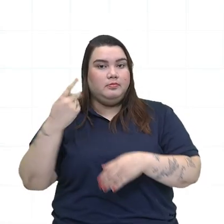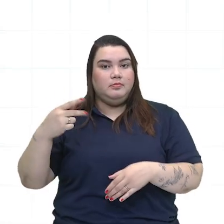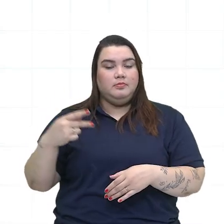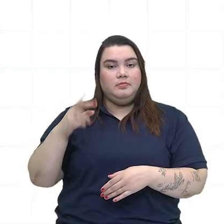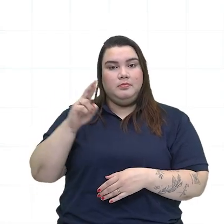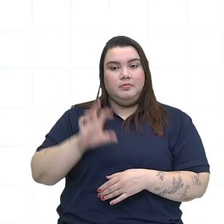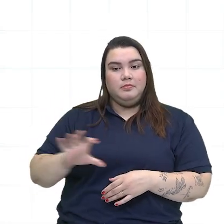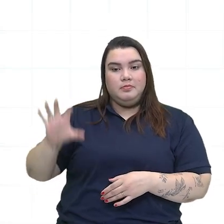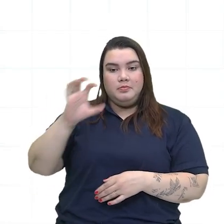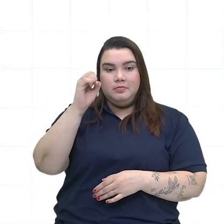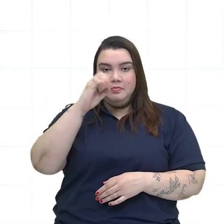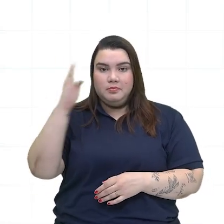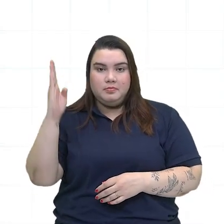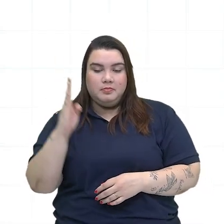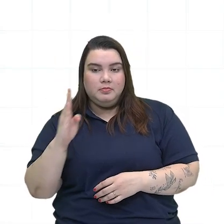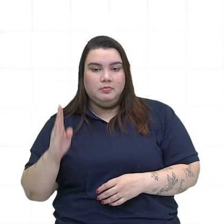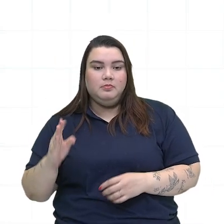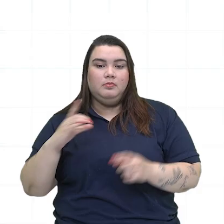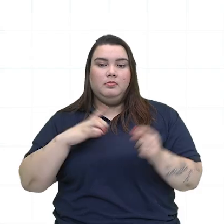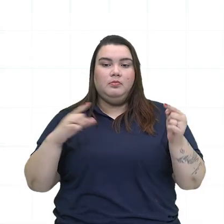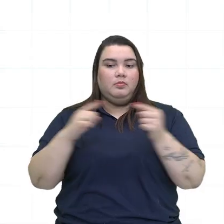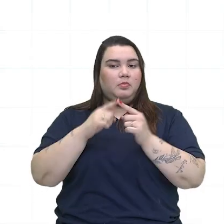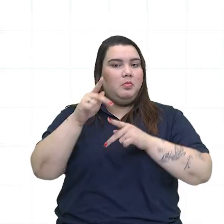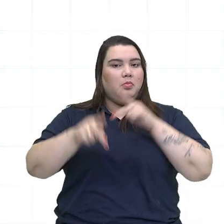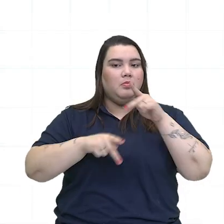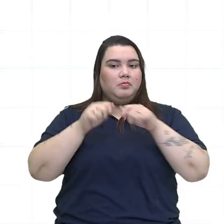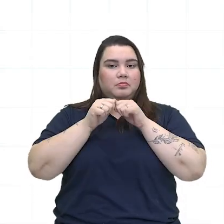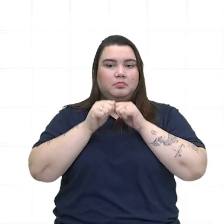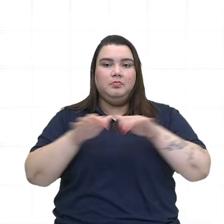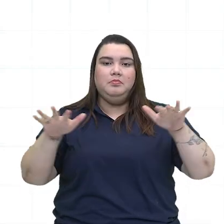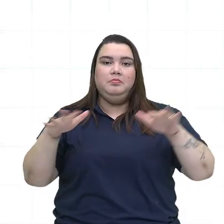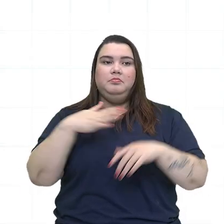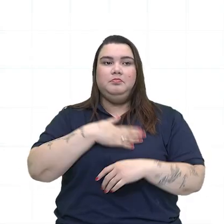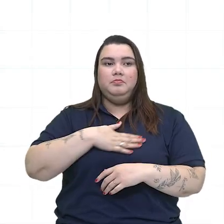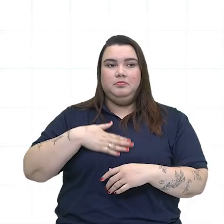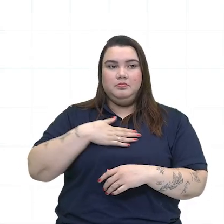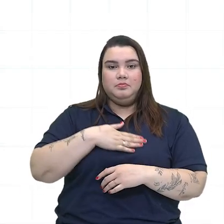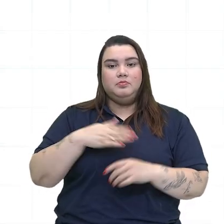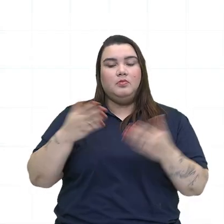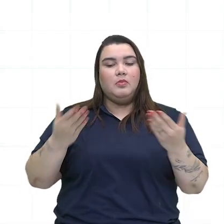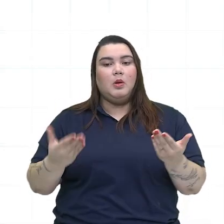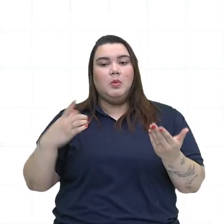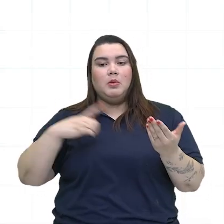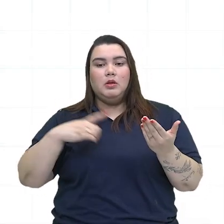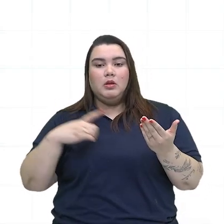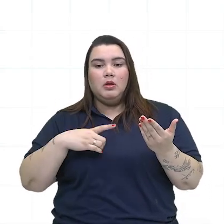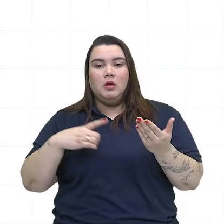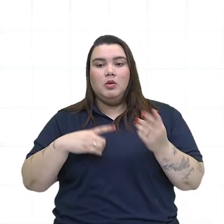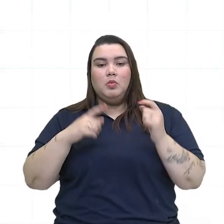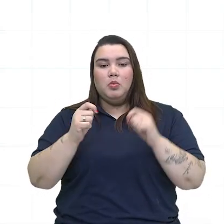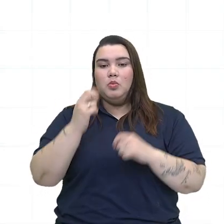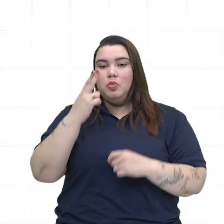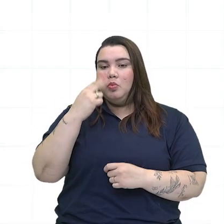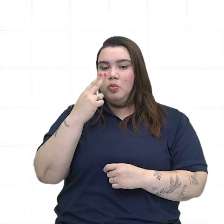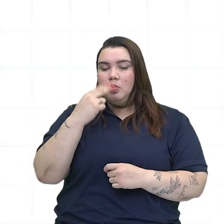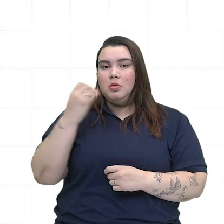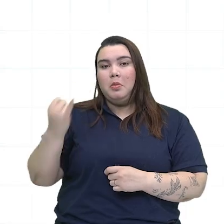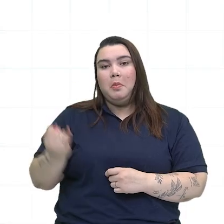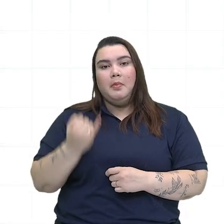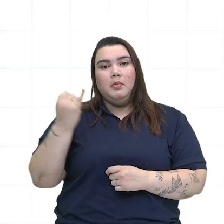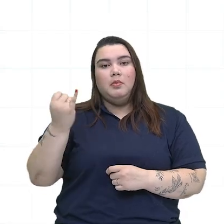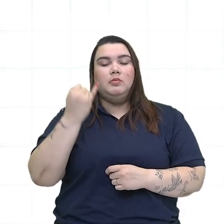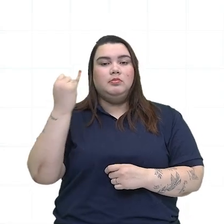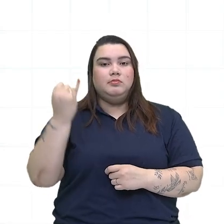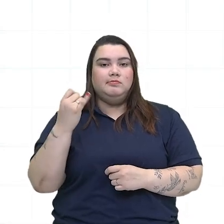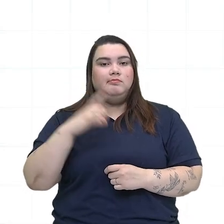parte da região do Brasil, ele caiu no gosto popular. E possui aí uma composição nutricional